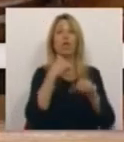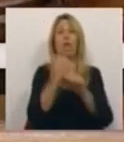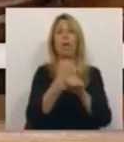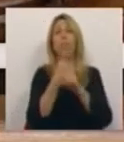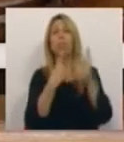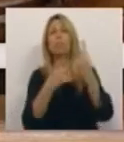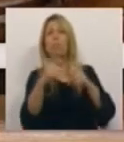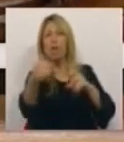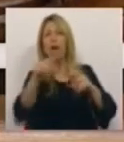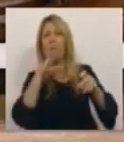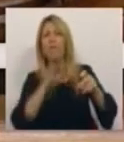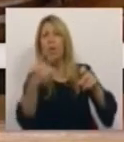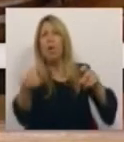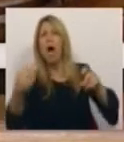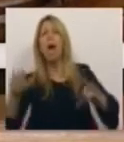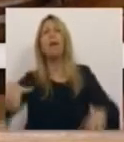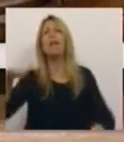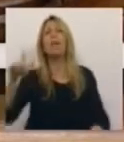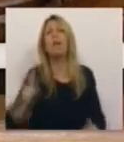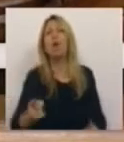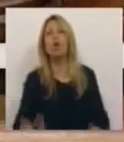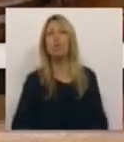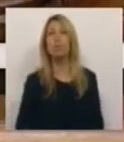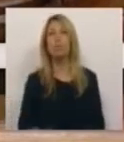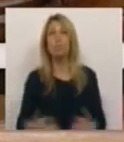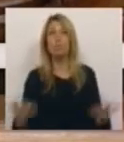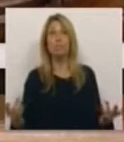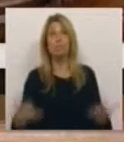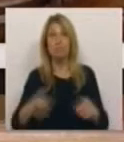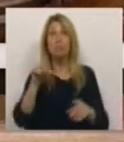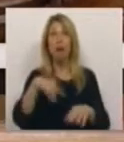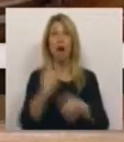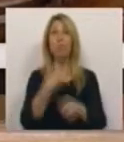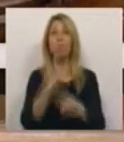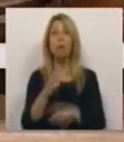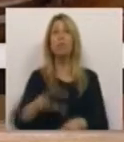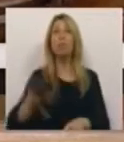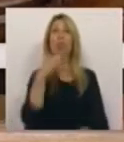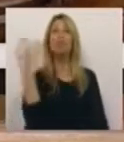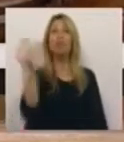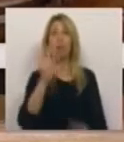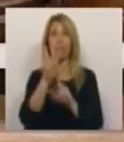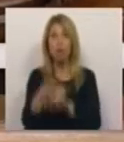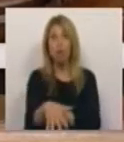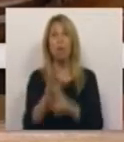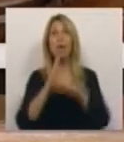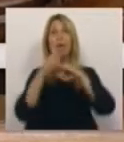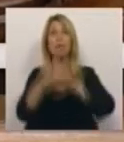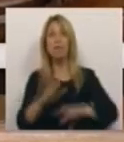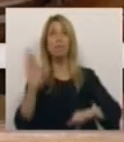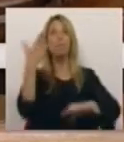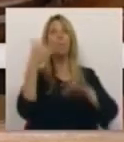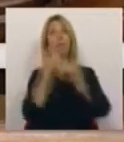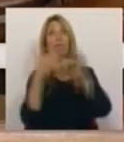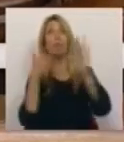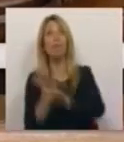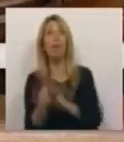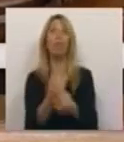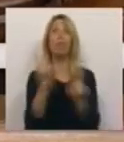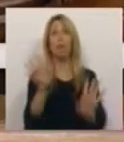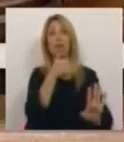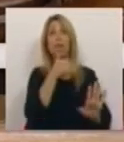questionando a existência de filhos e a sua idade. Persistem também situações de jovens que são discriminadas no acesso ao primeiro emprego porque